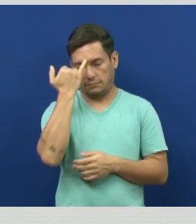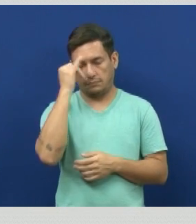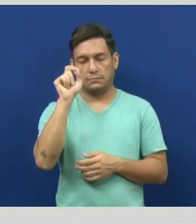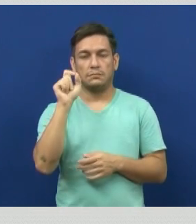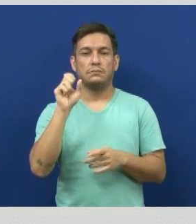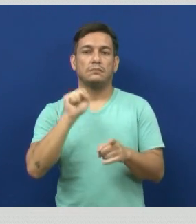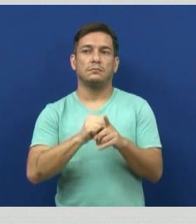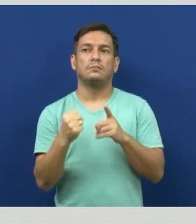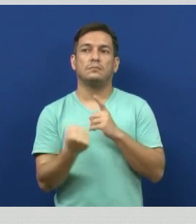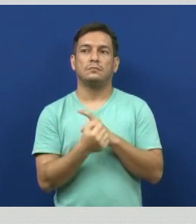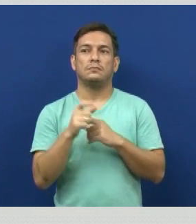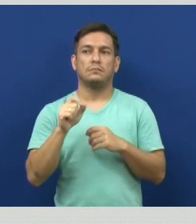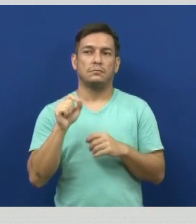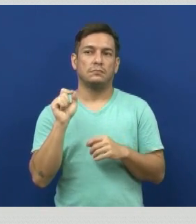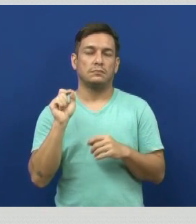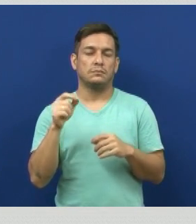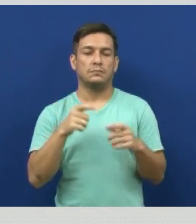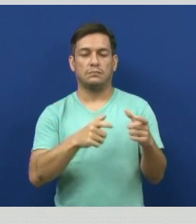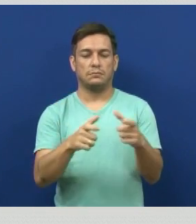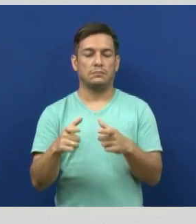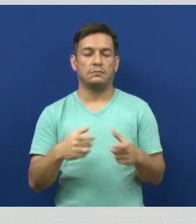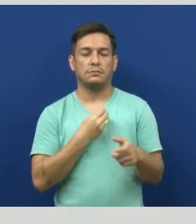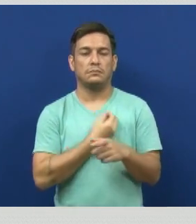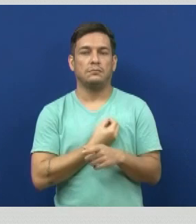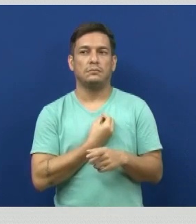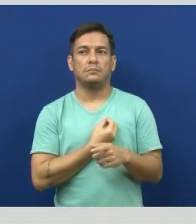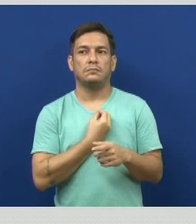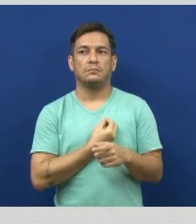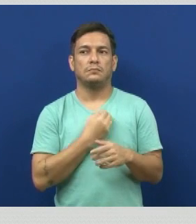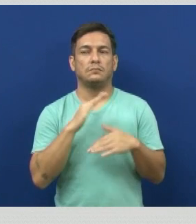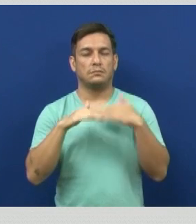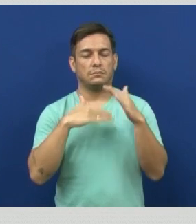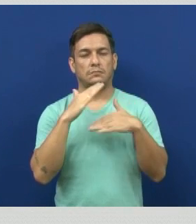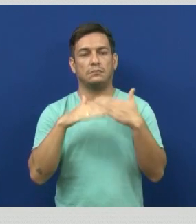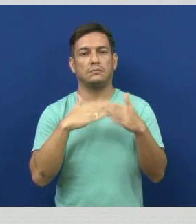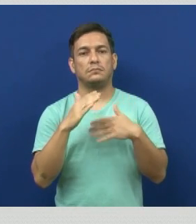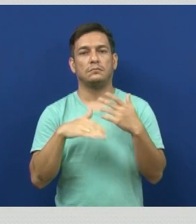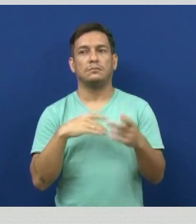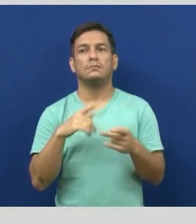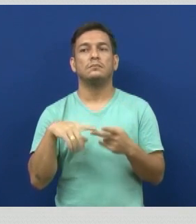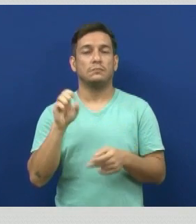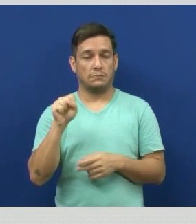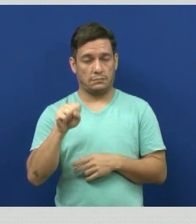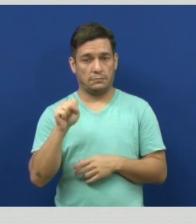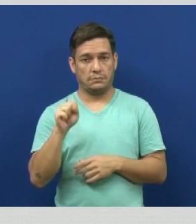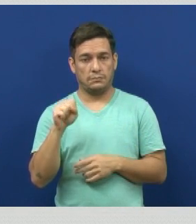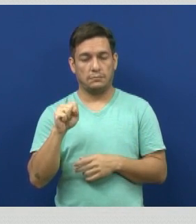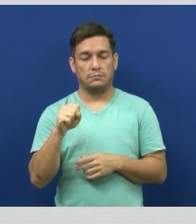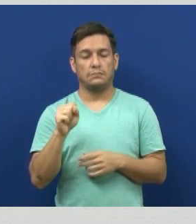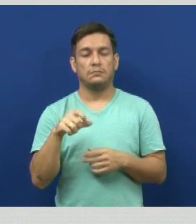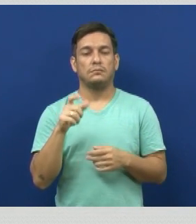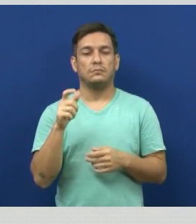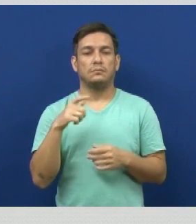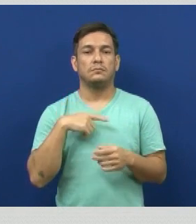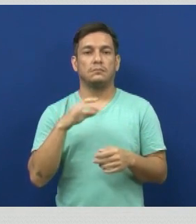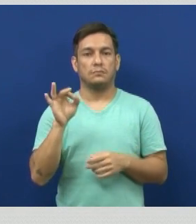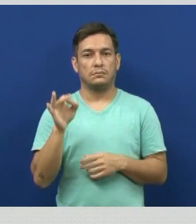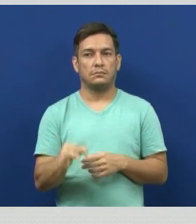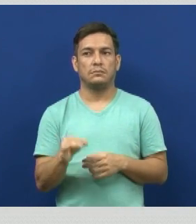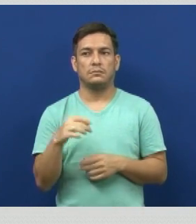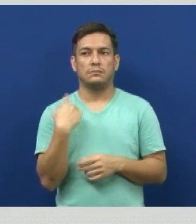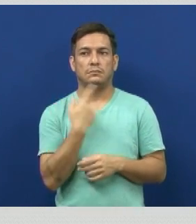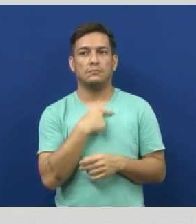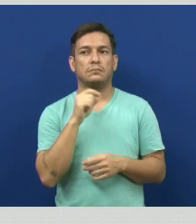de que a sociedade é o reflexo do meio onde vive e nela se reproduz. Sim, em termos ela está correta,